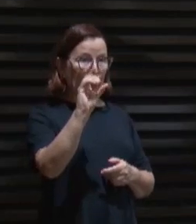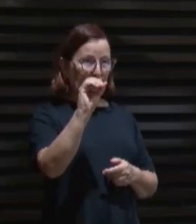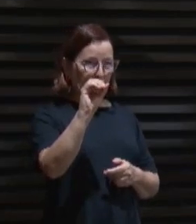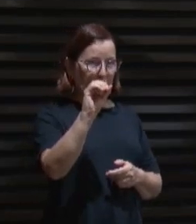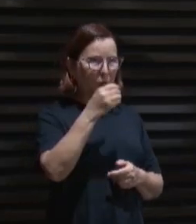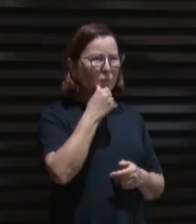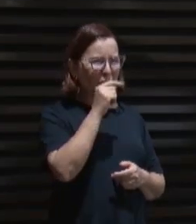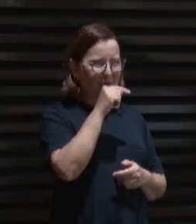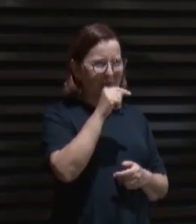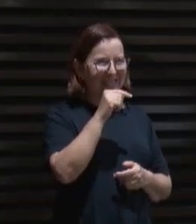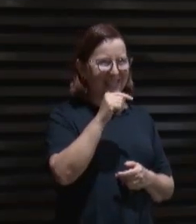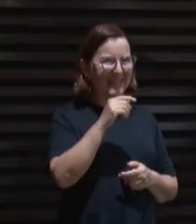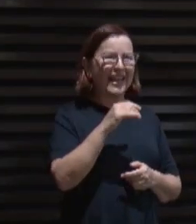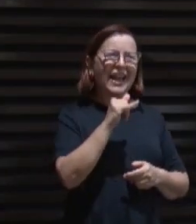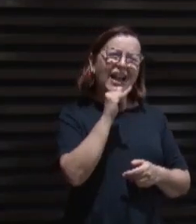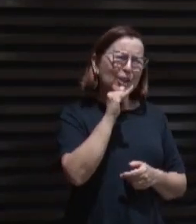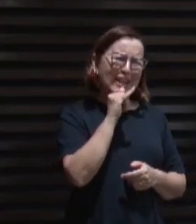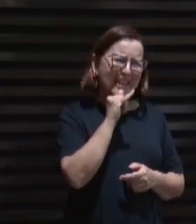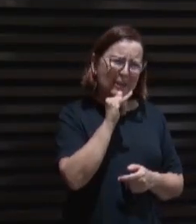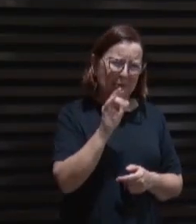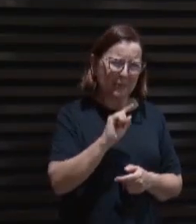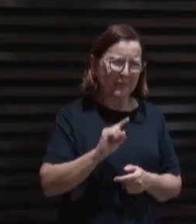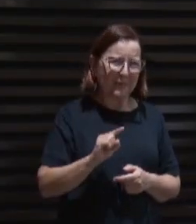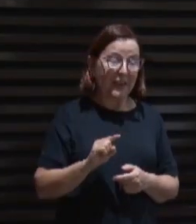Nós estamos com alguns processos de levantamento.